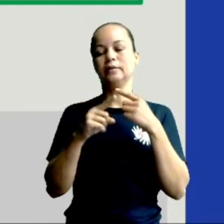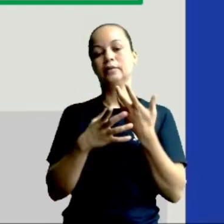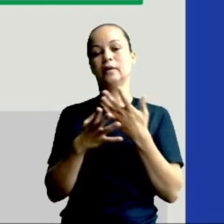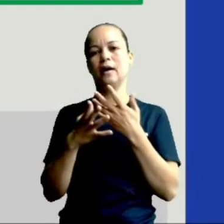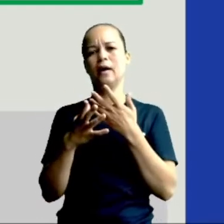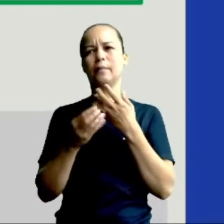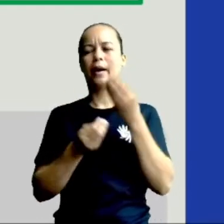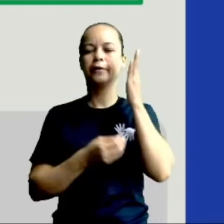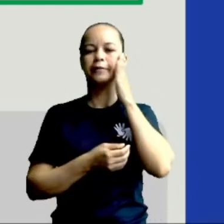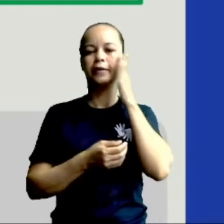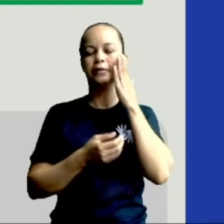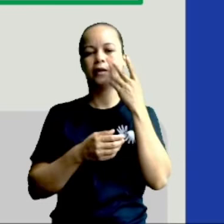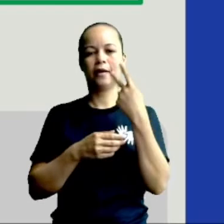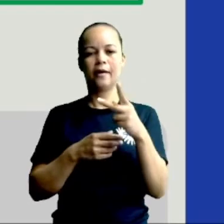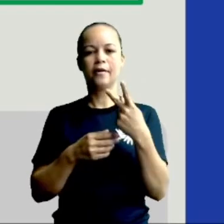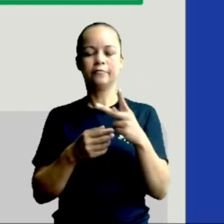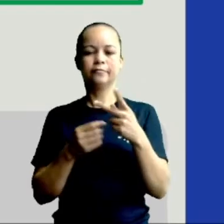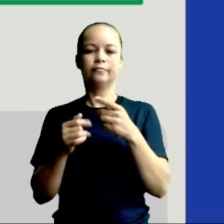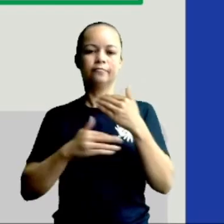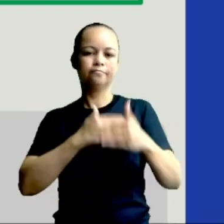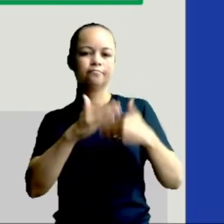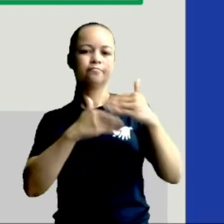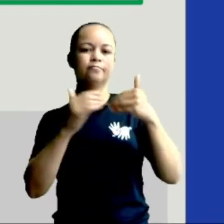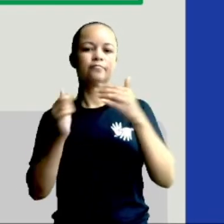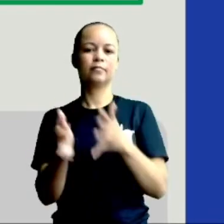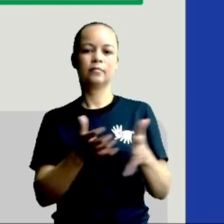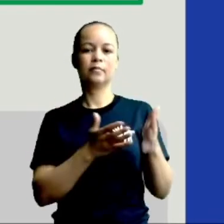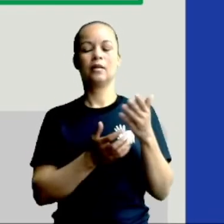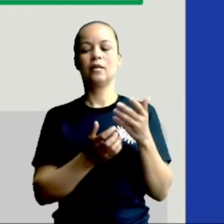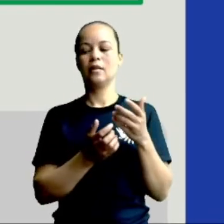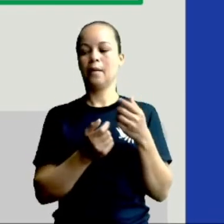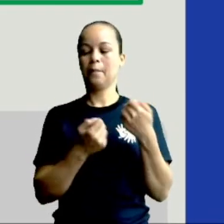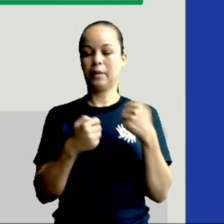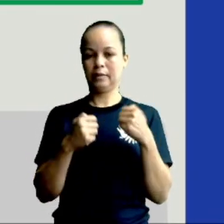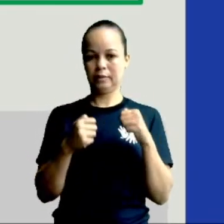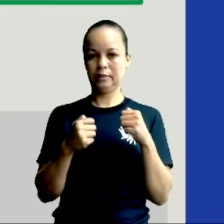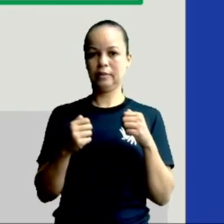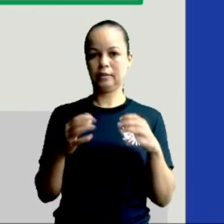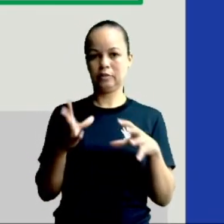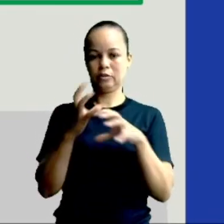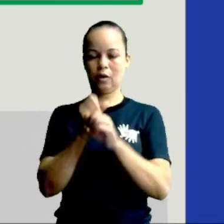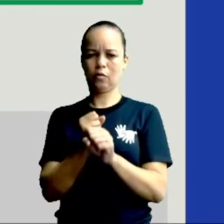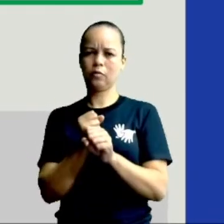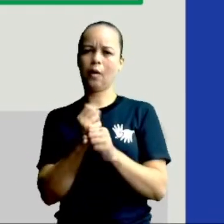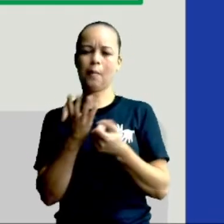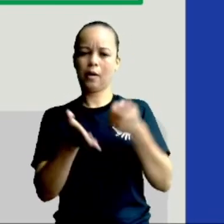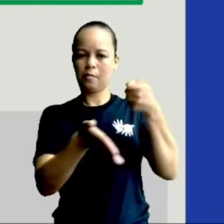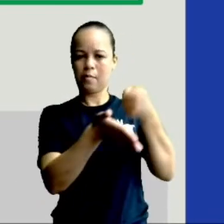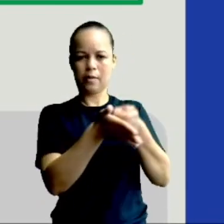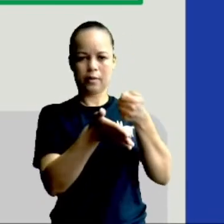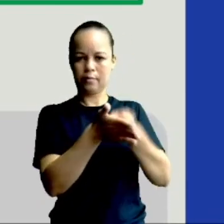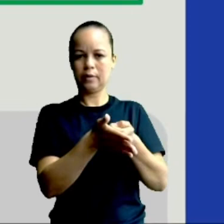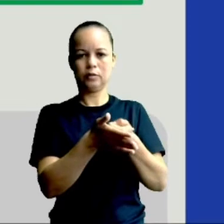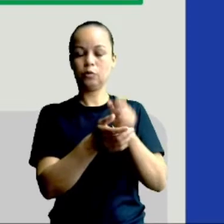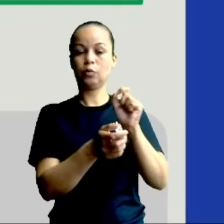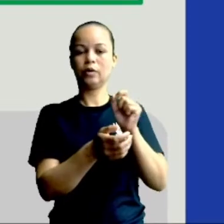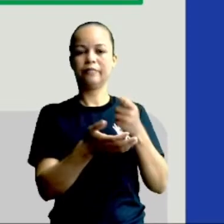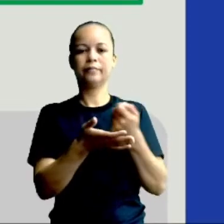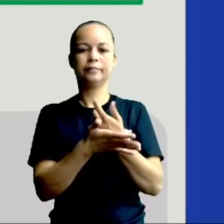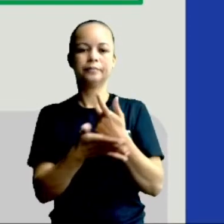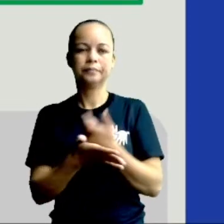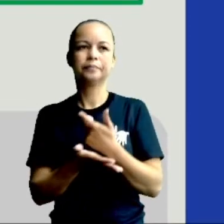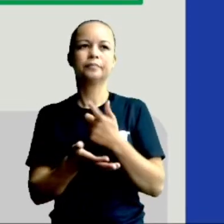entender esse processo, né, da relação do dinheiro, porque a gente precisa desses cálculos, tanto para um pagamento do que a gente vai